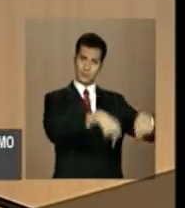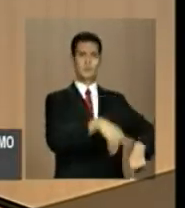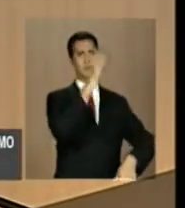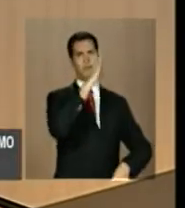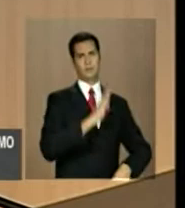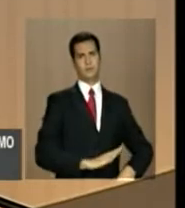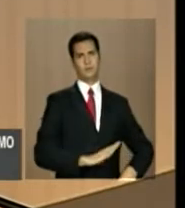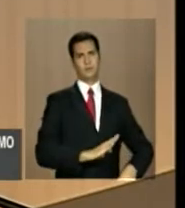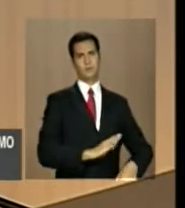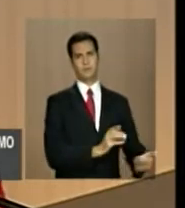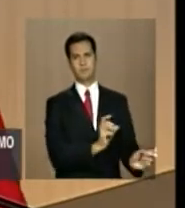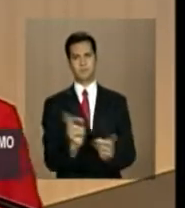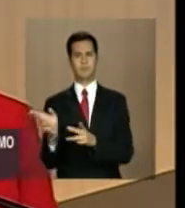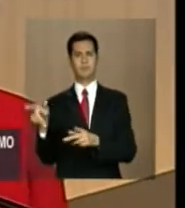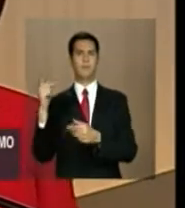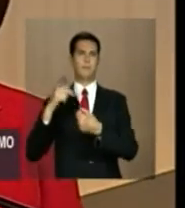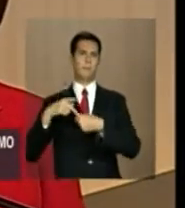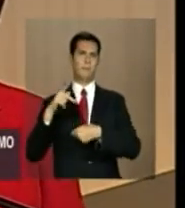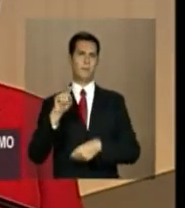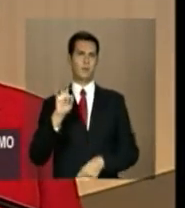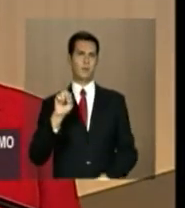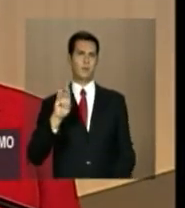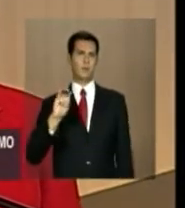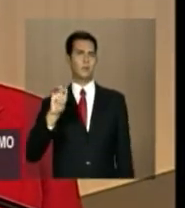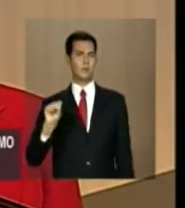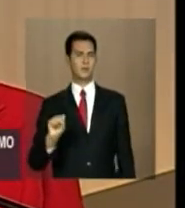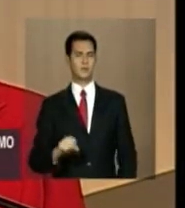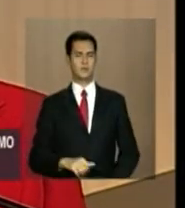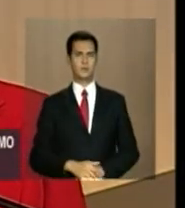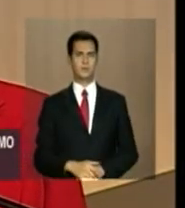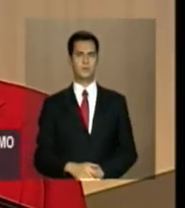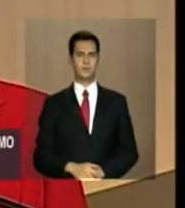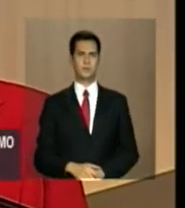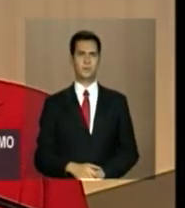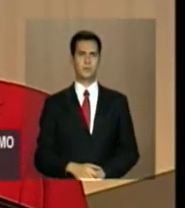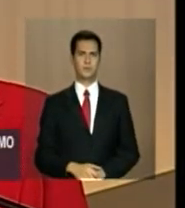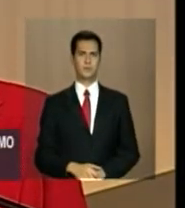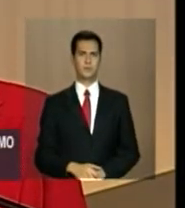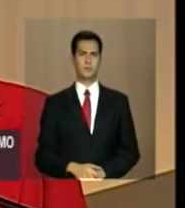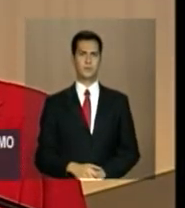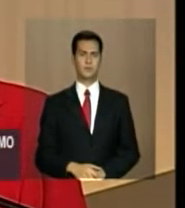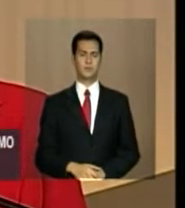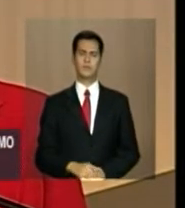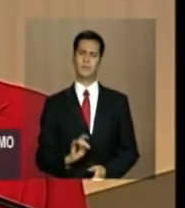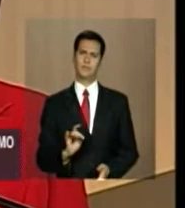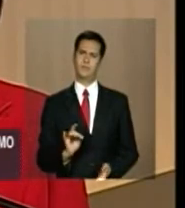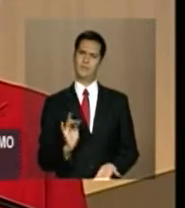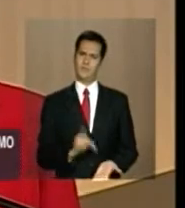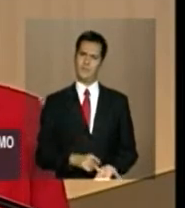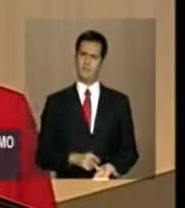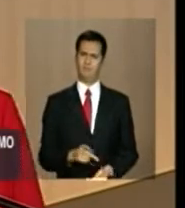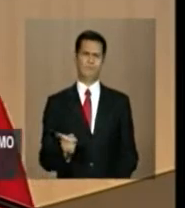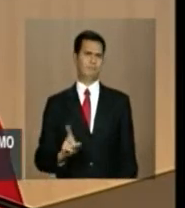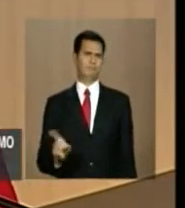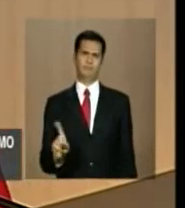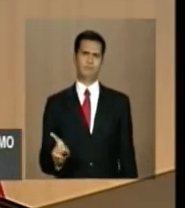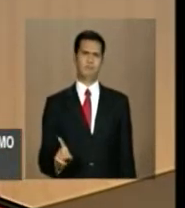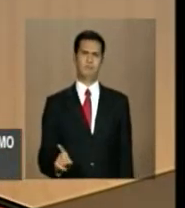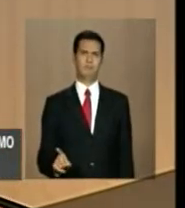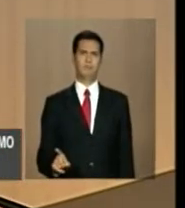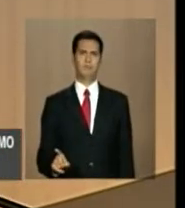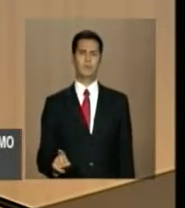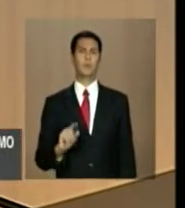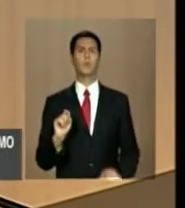Ora, isso, de fato, não é uma verdade. O que tem